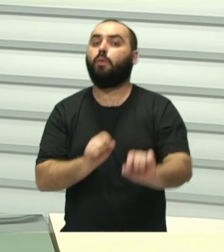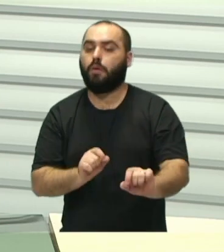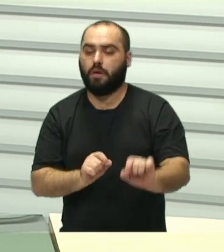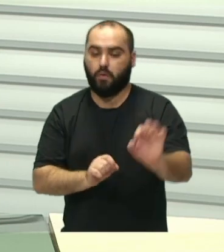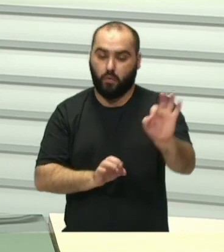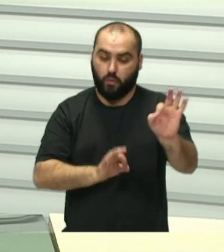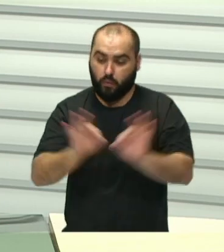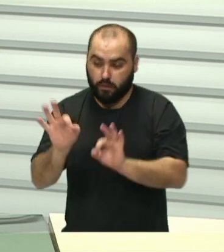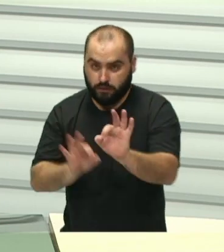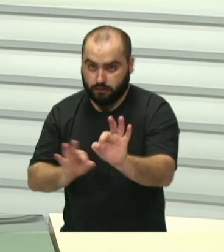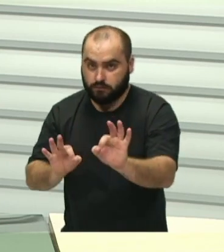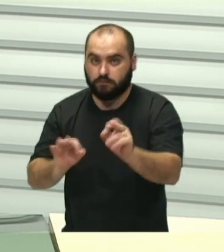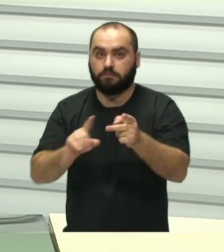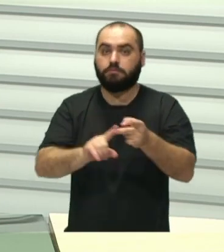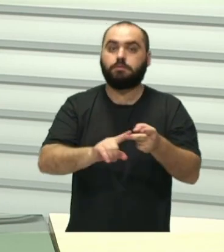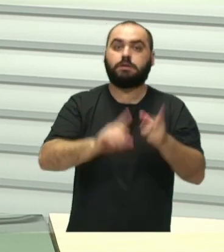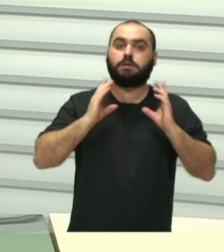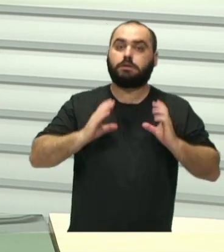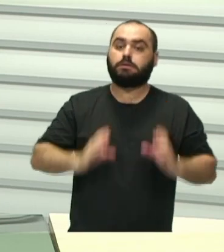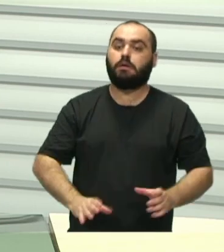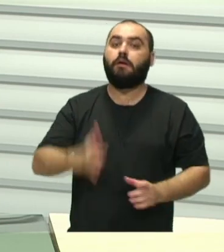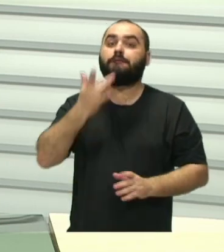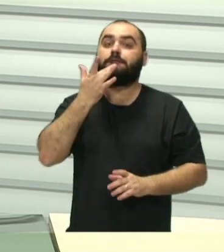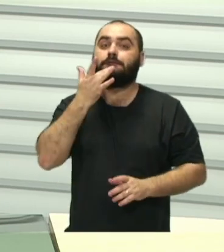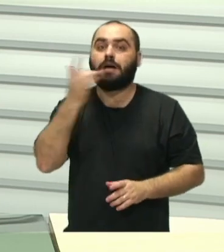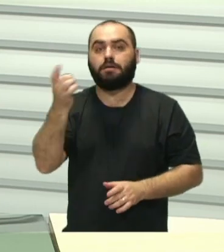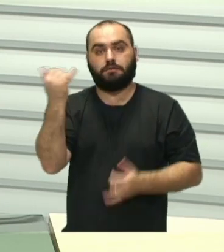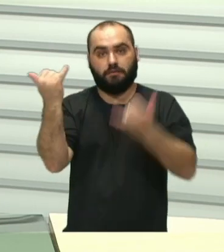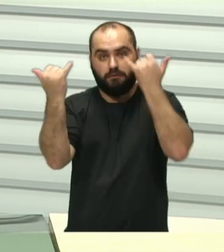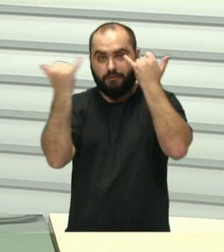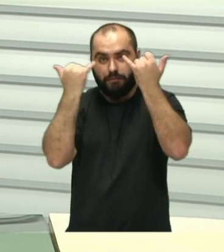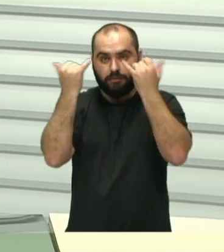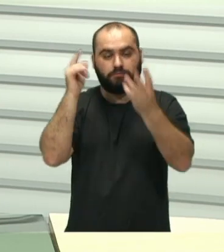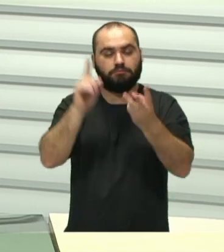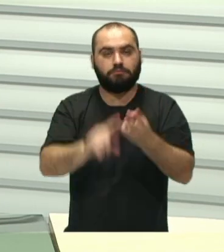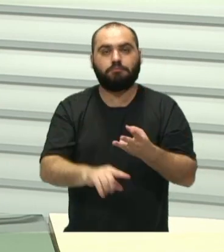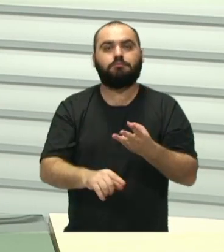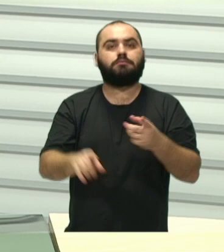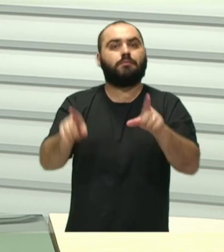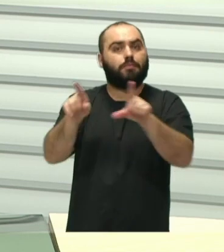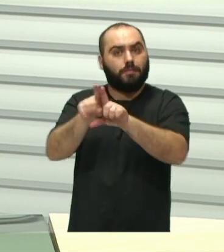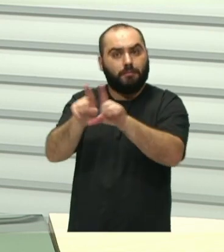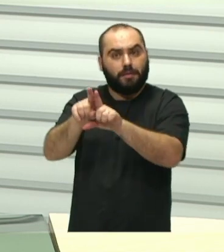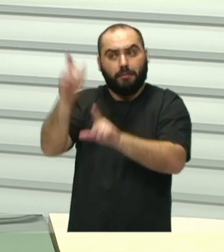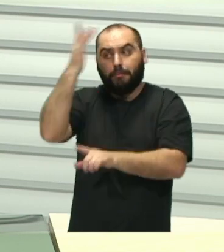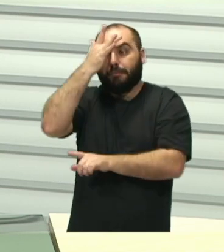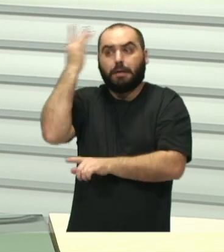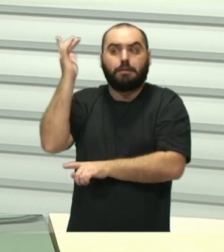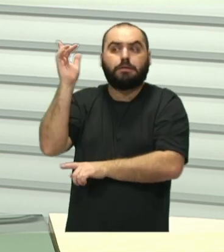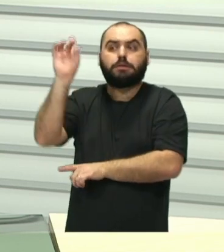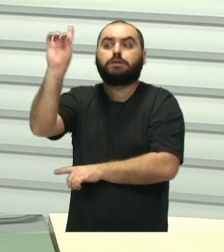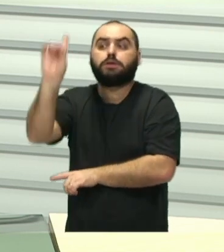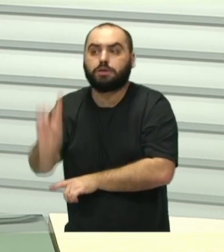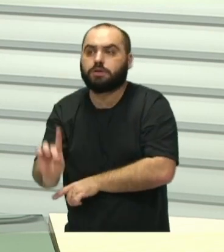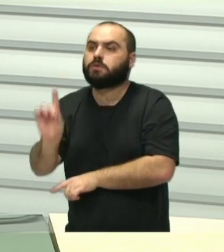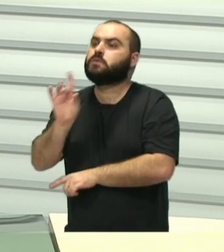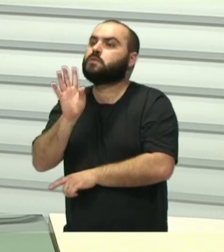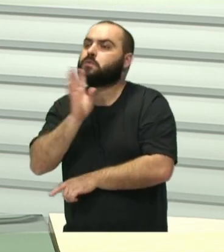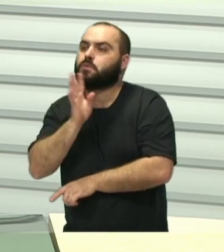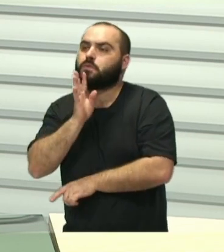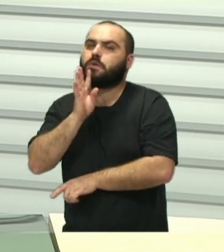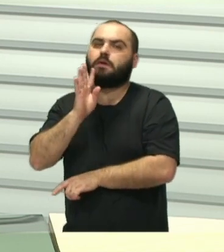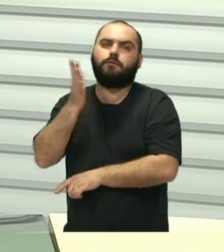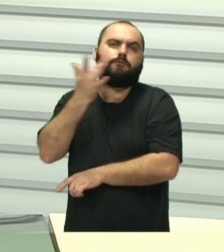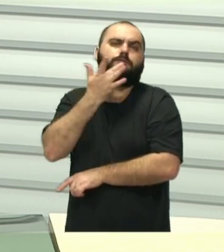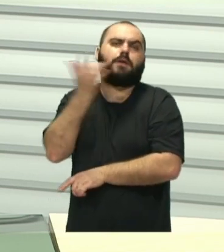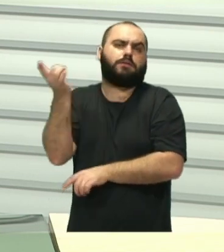facilita para o cidadão ter acesso à informação e para procurador direito também conhecer facilitar